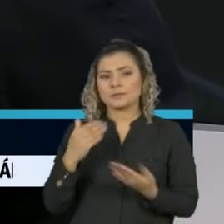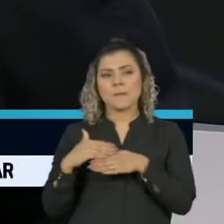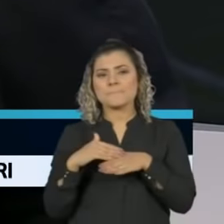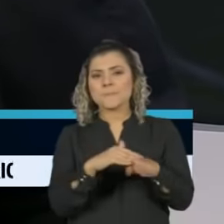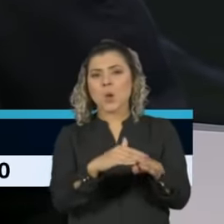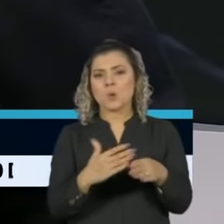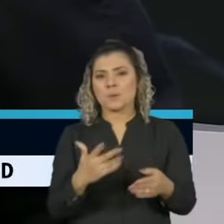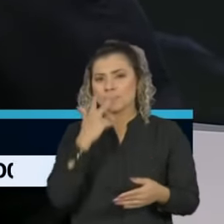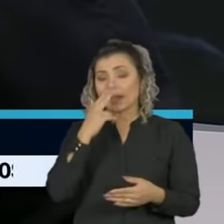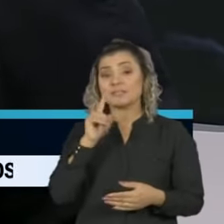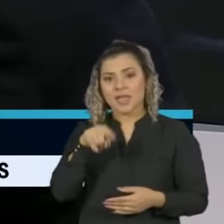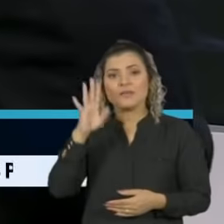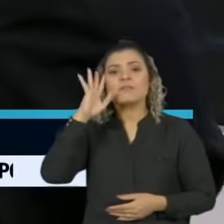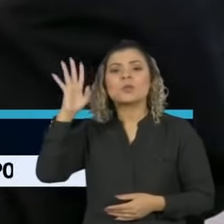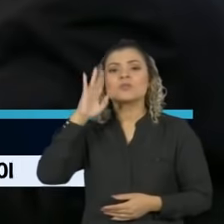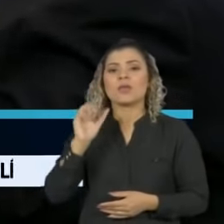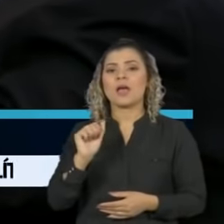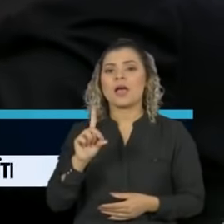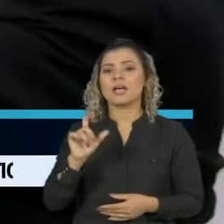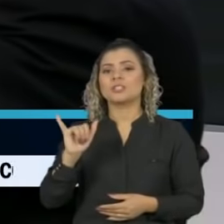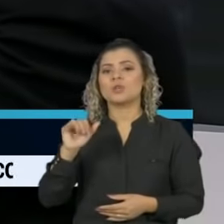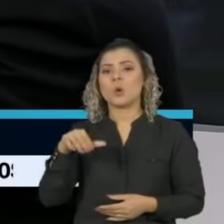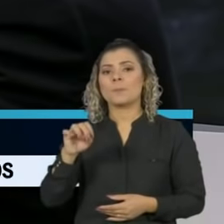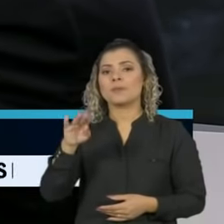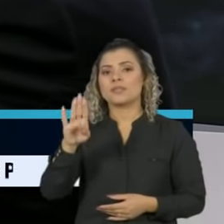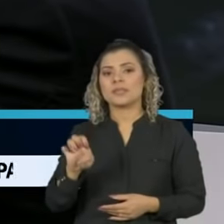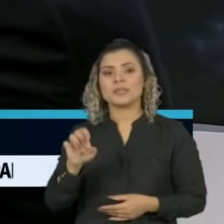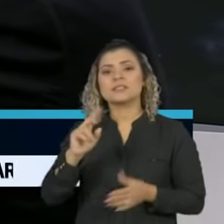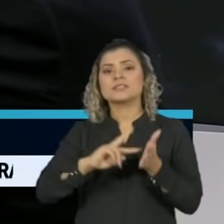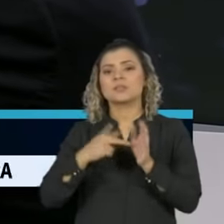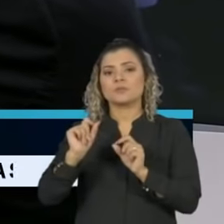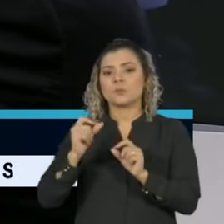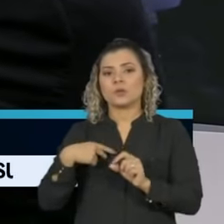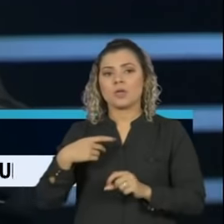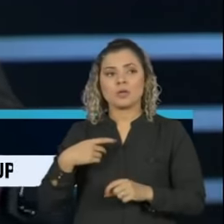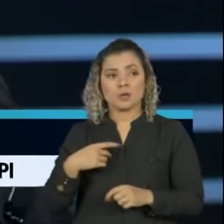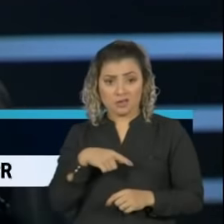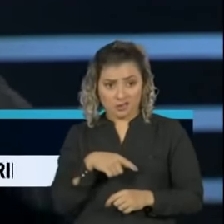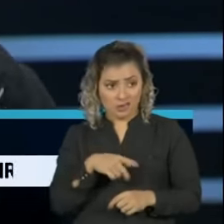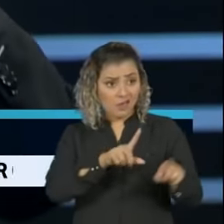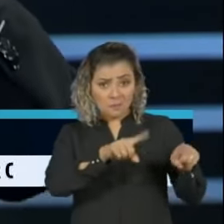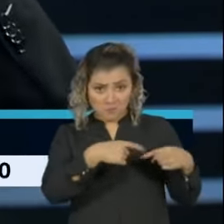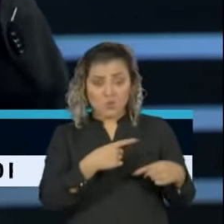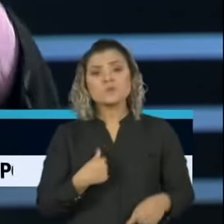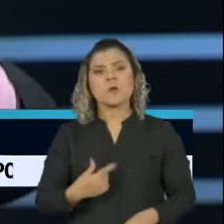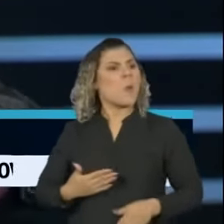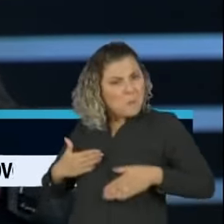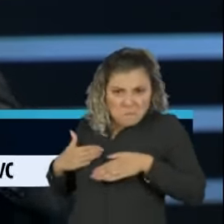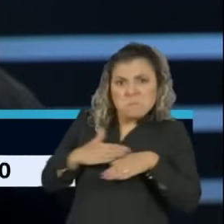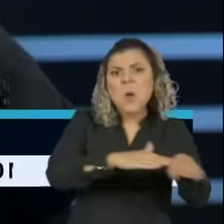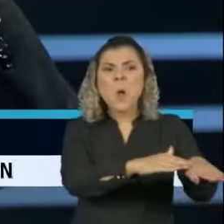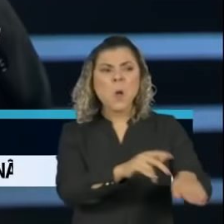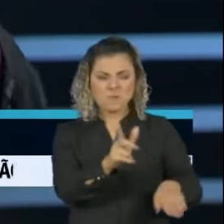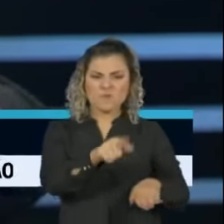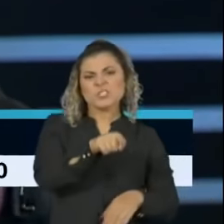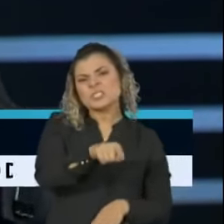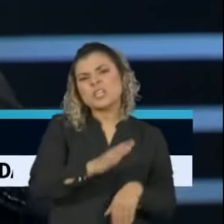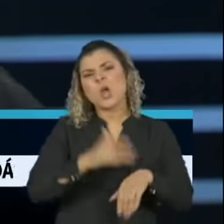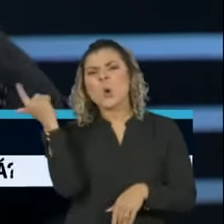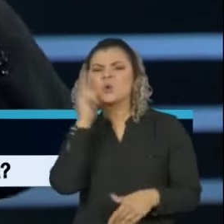hominem em filosofia. Ele ataca o Dória, falando que ele usou meu nome, você usou